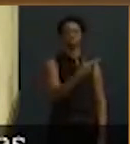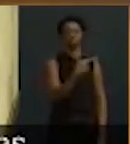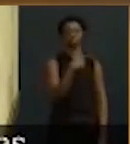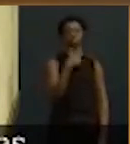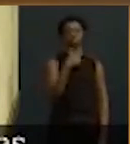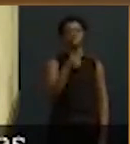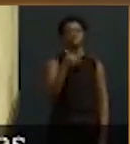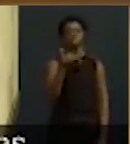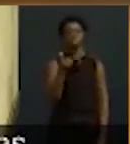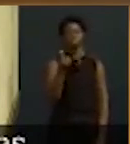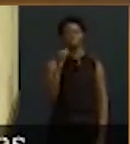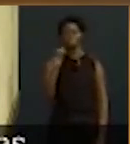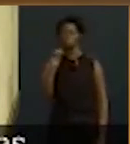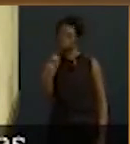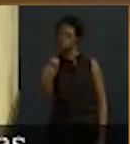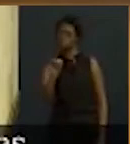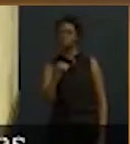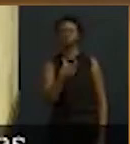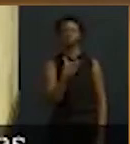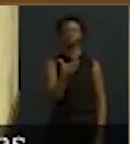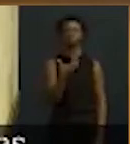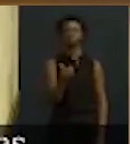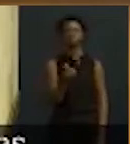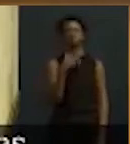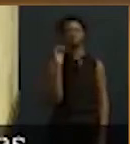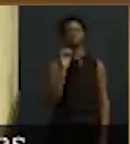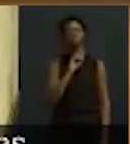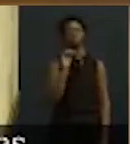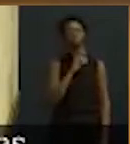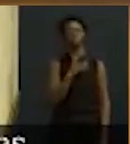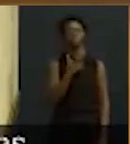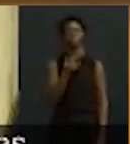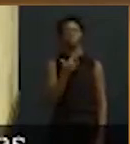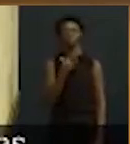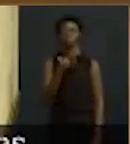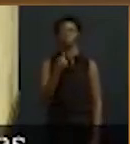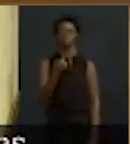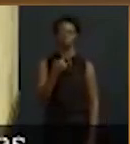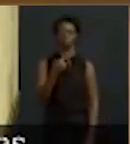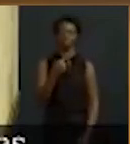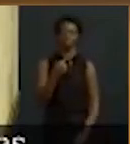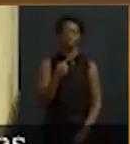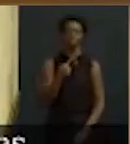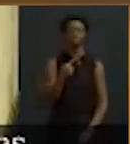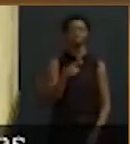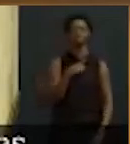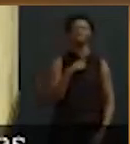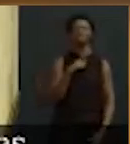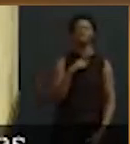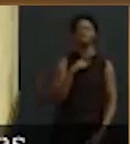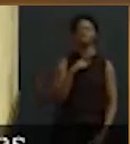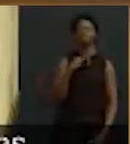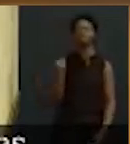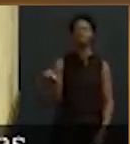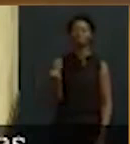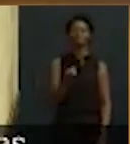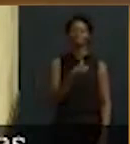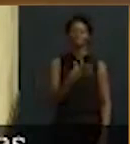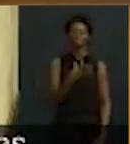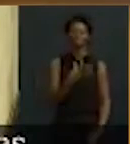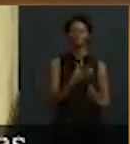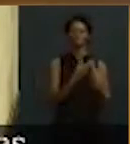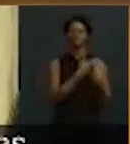2160, de 26 de outubro de 2017, conferiu uma nova disciplina ao